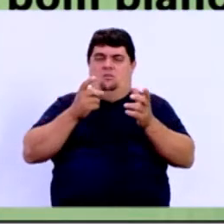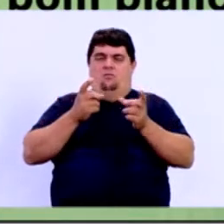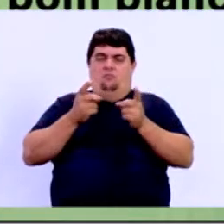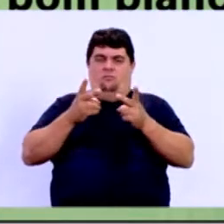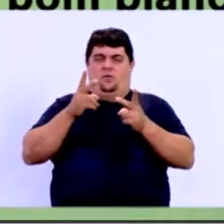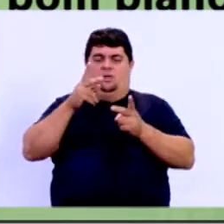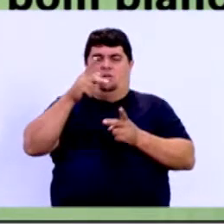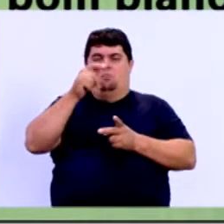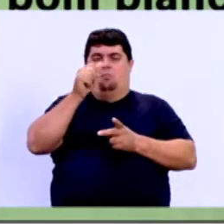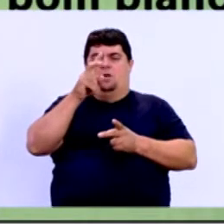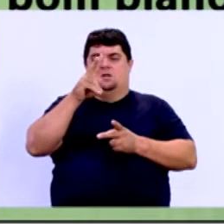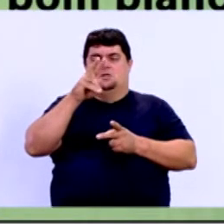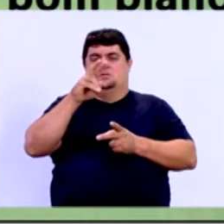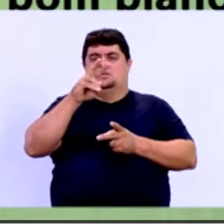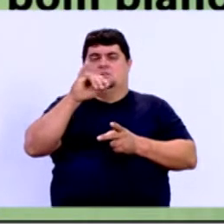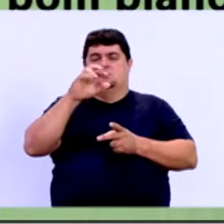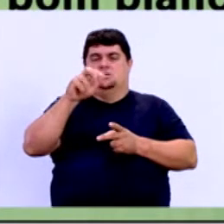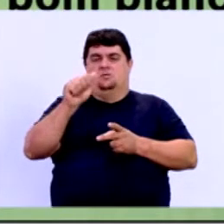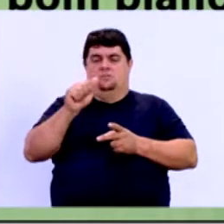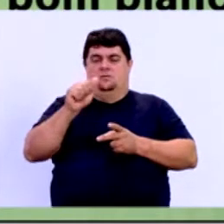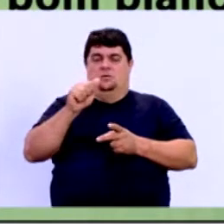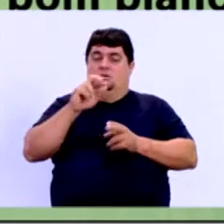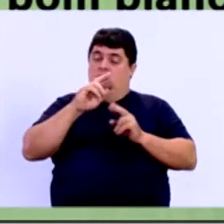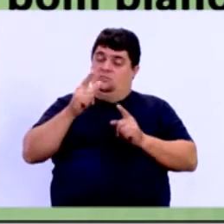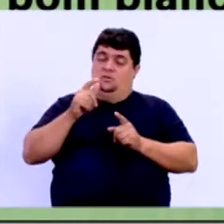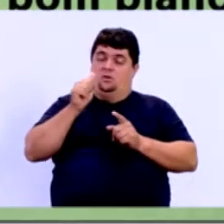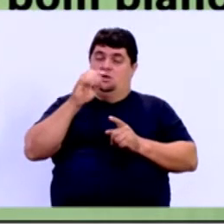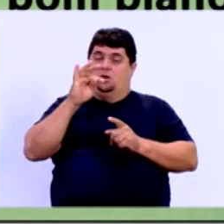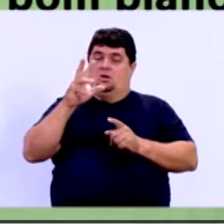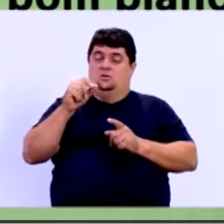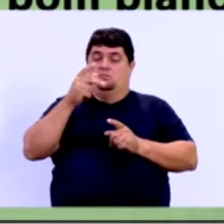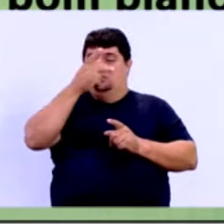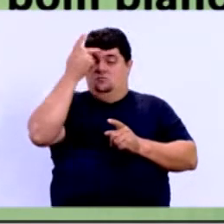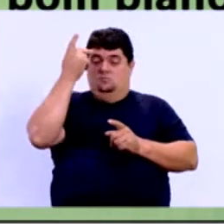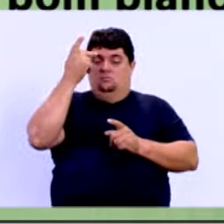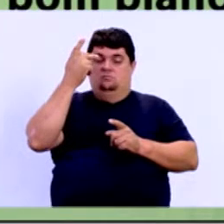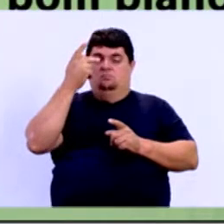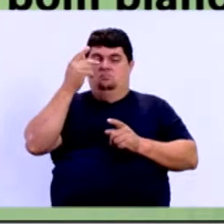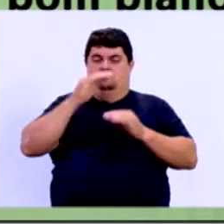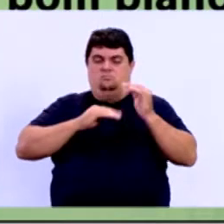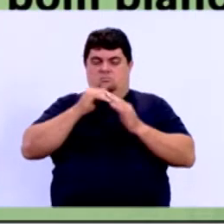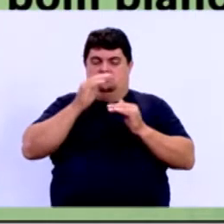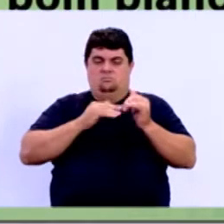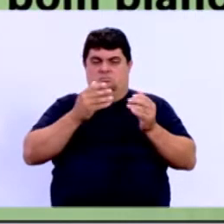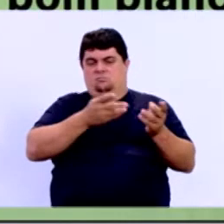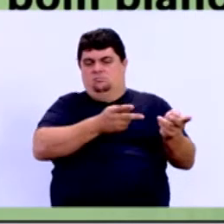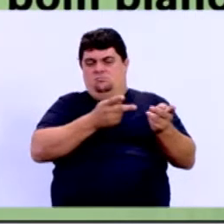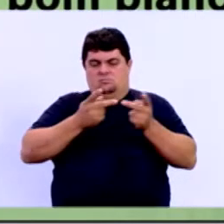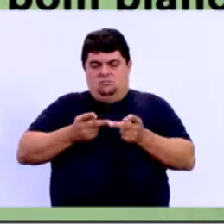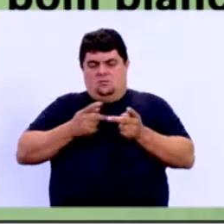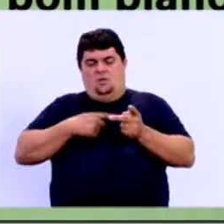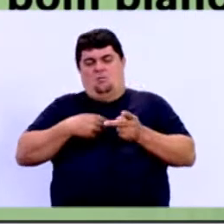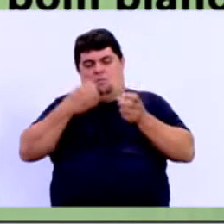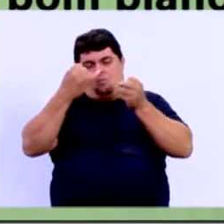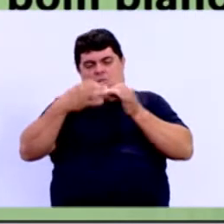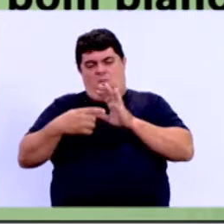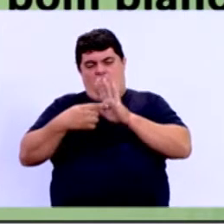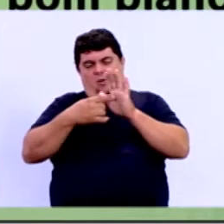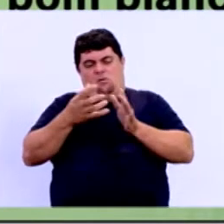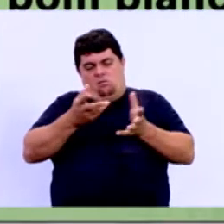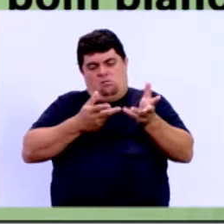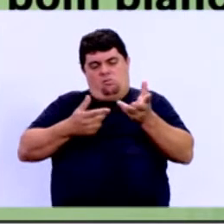passiva, né? Diferentemente da venda ativa, onde o vendedor, né, recepciona o seu cliente e ele induz, né, o seu cliente,